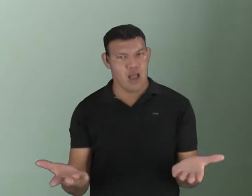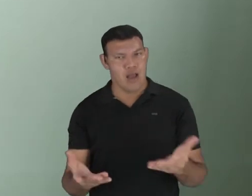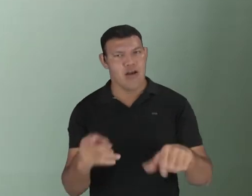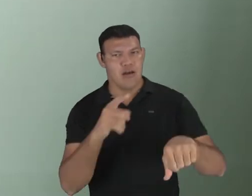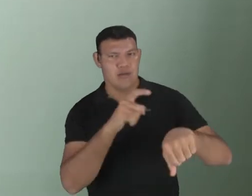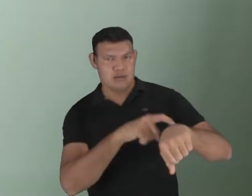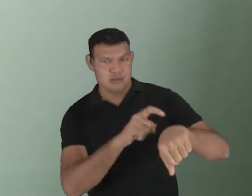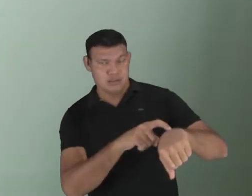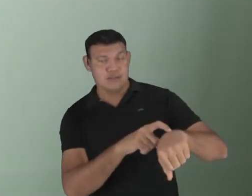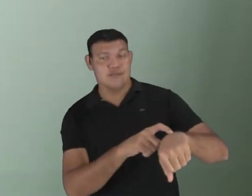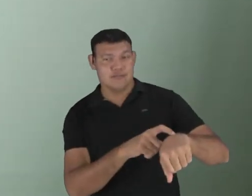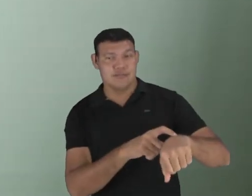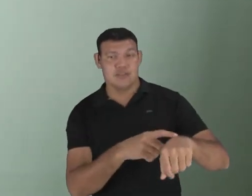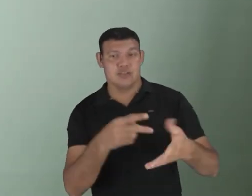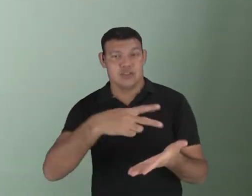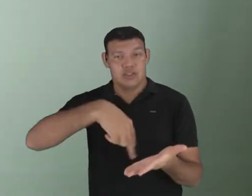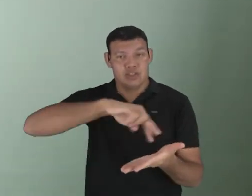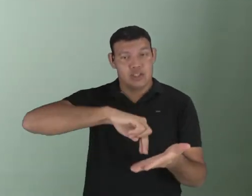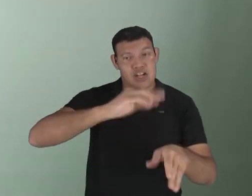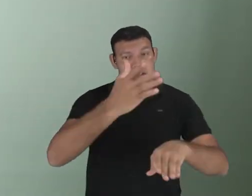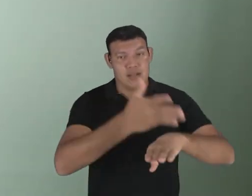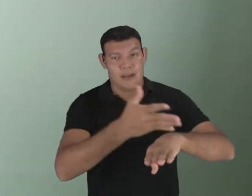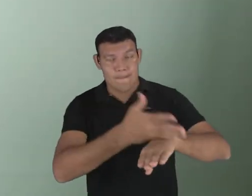sobre a dança moderna e algumas dessas